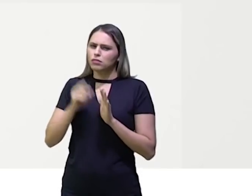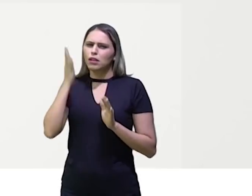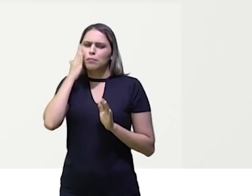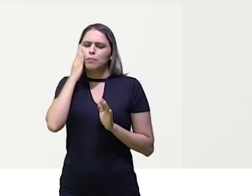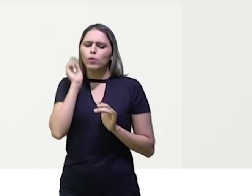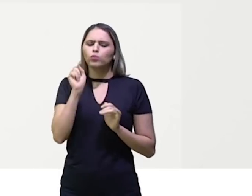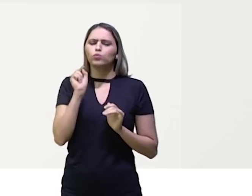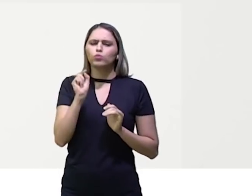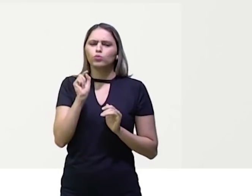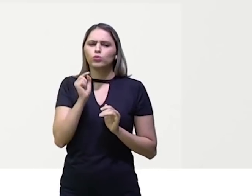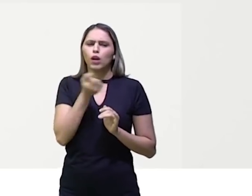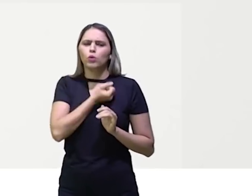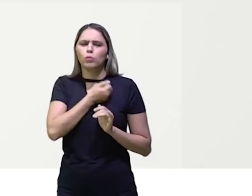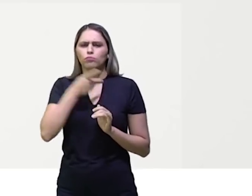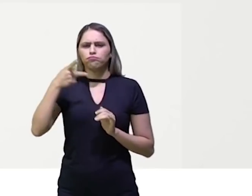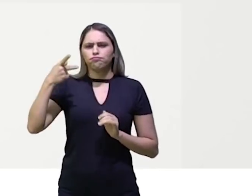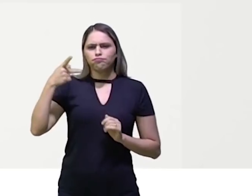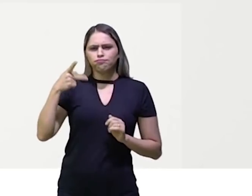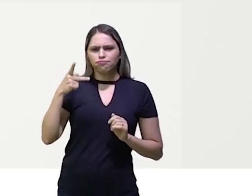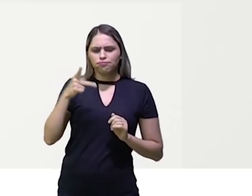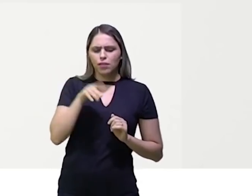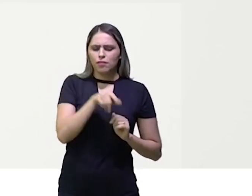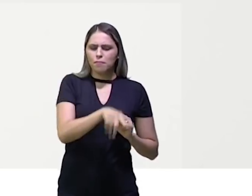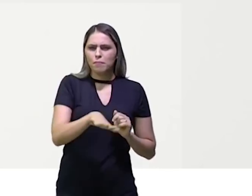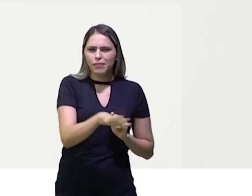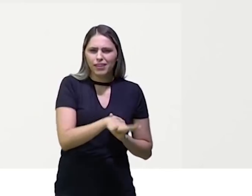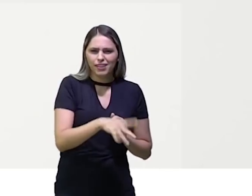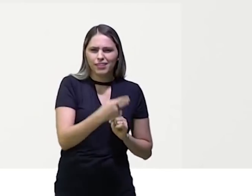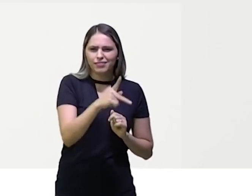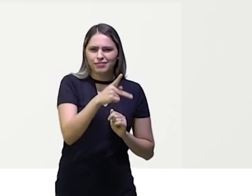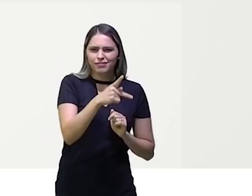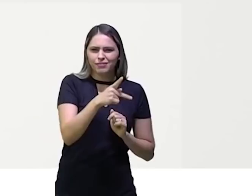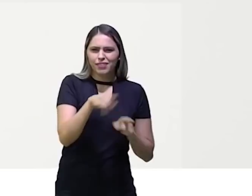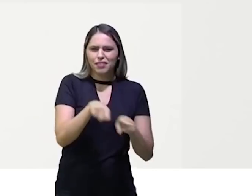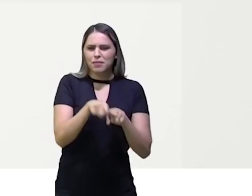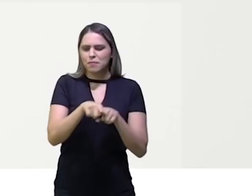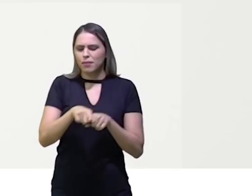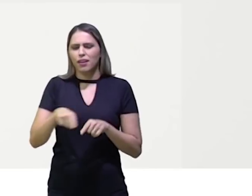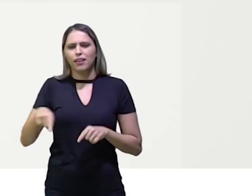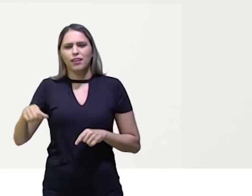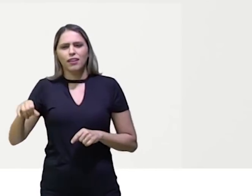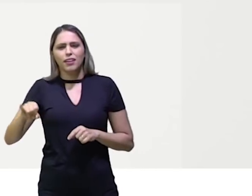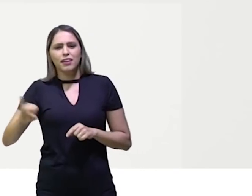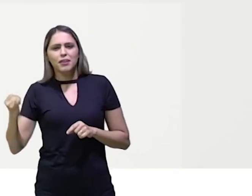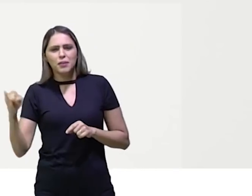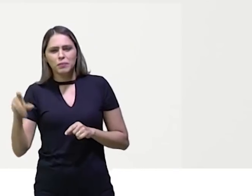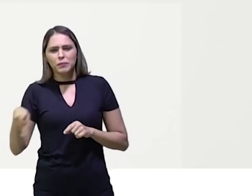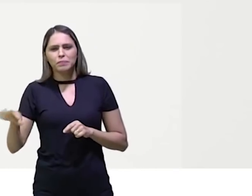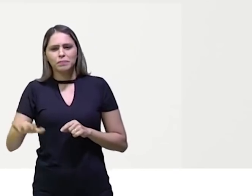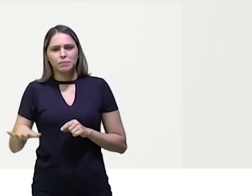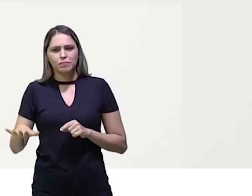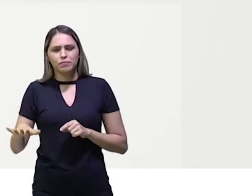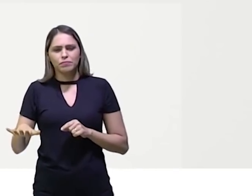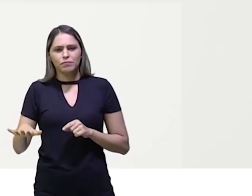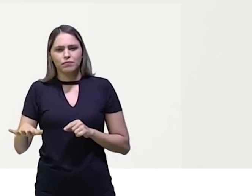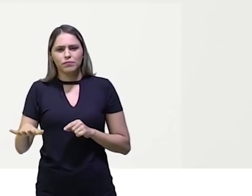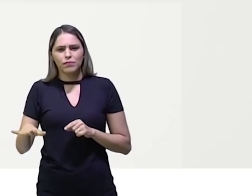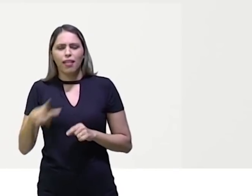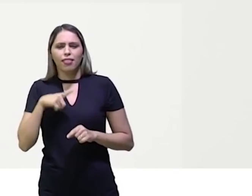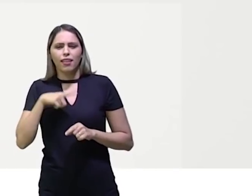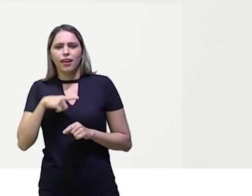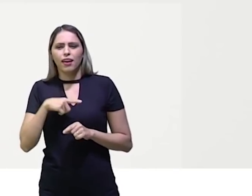ímpares, vamos para os nossos números, né? Que temos aqui os números 1, o